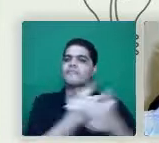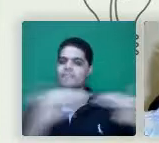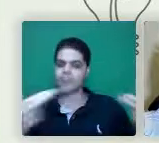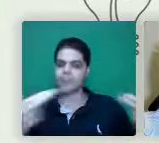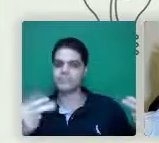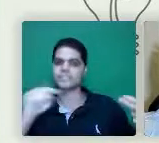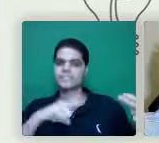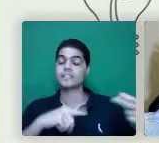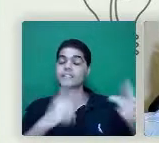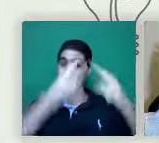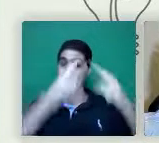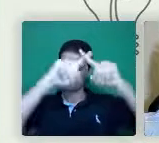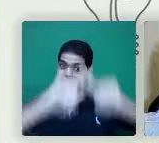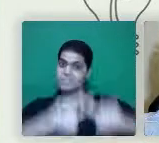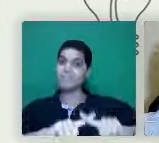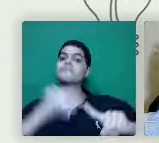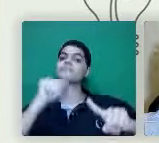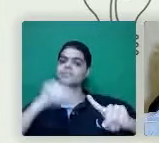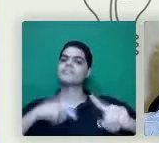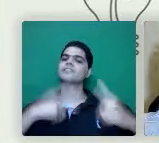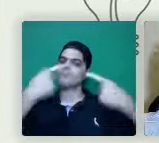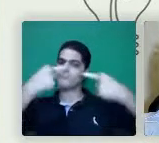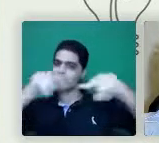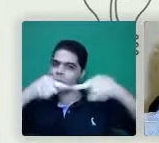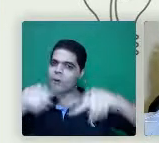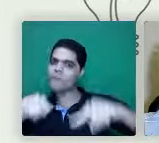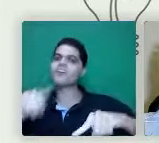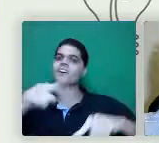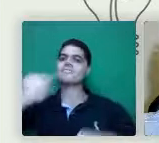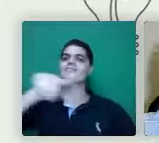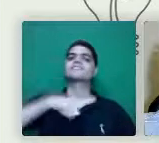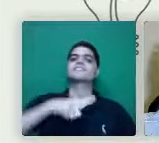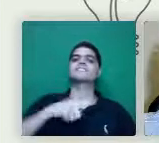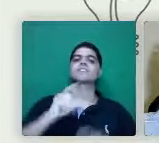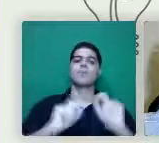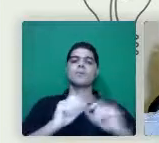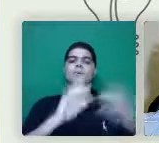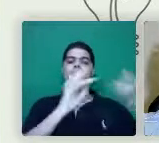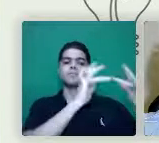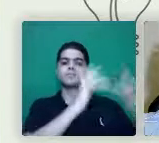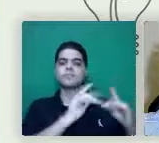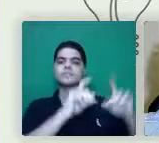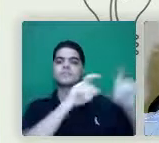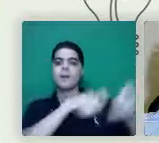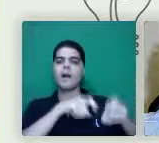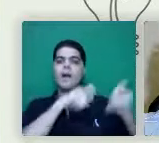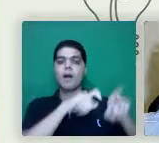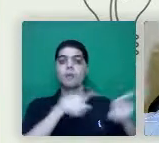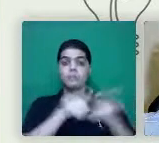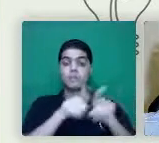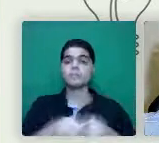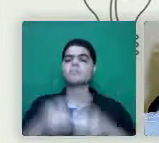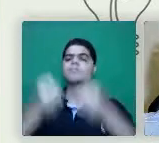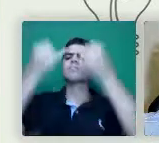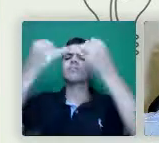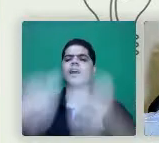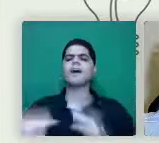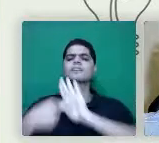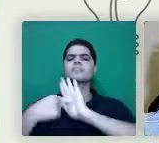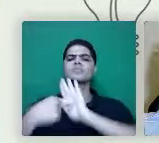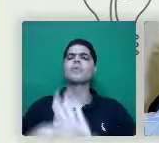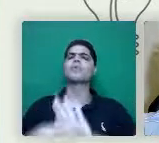turismo comunitário. Assim como, Ana, na Conexão Agro, a gente vai provocar soluções,